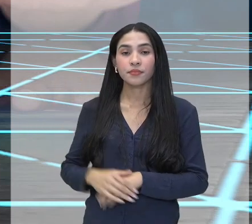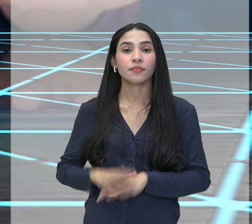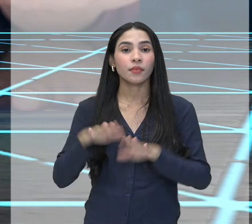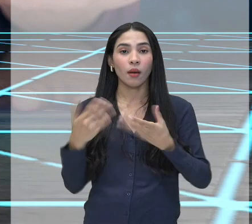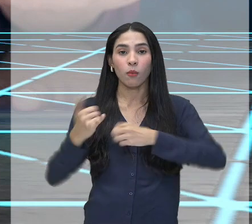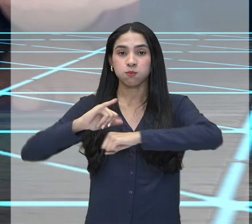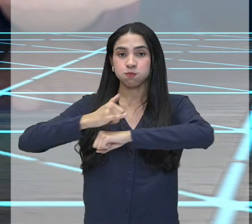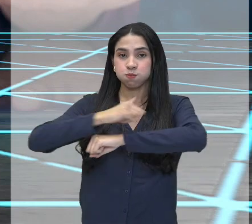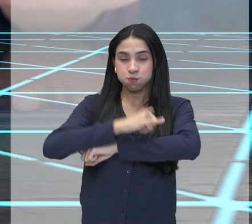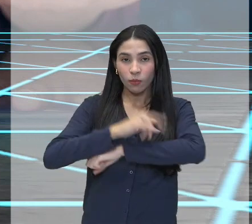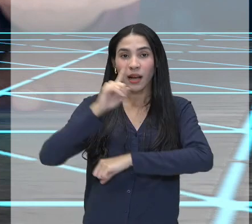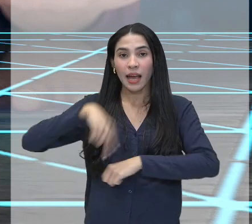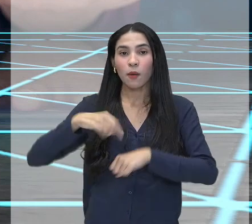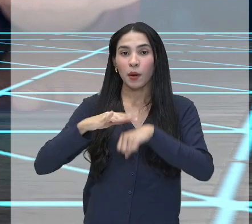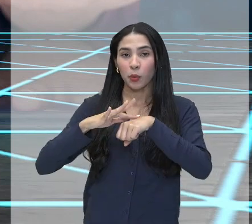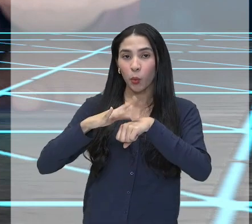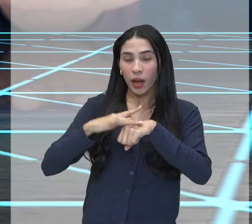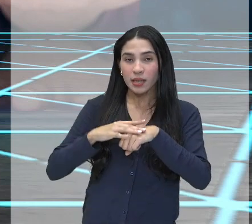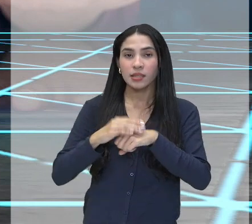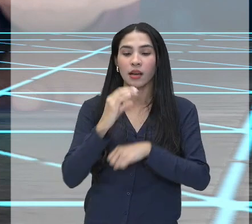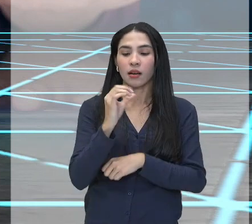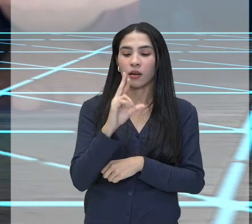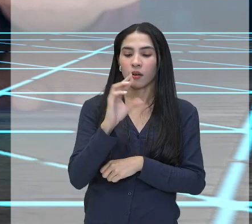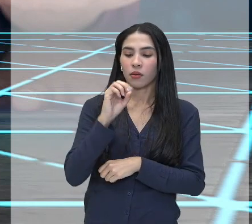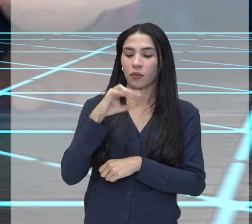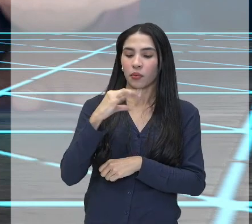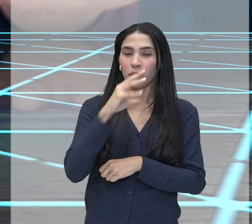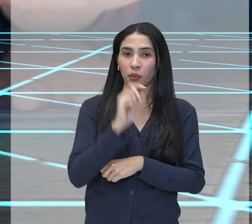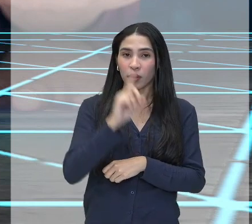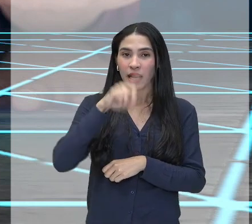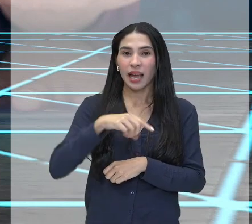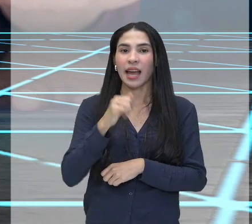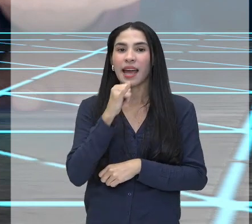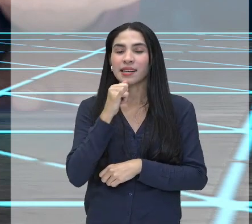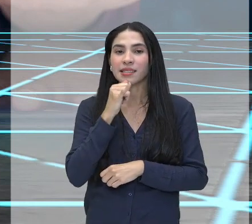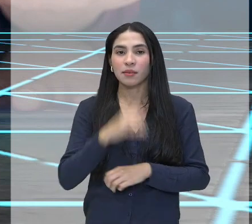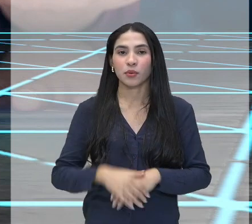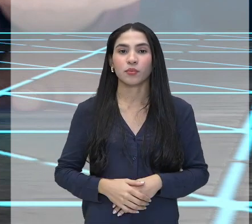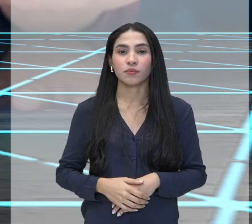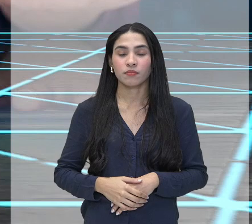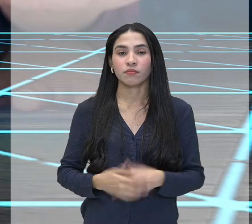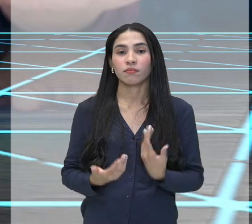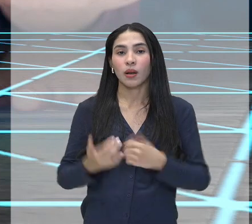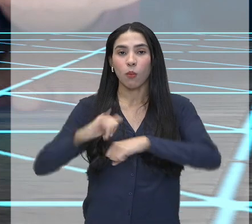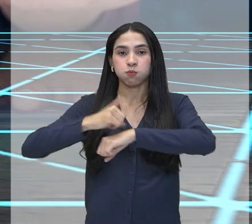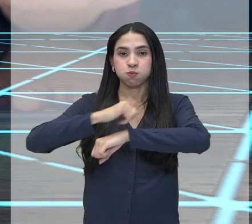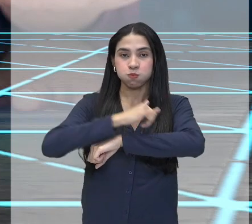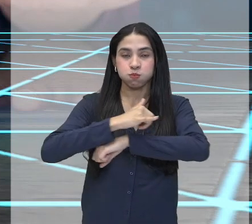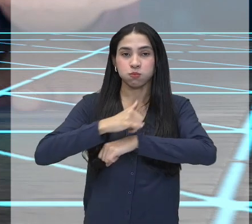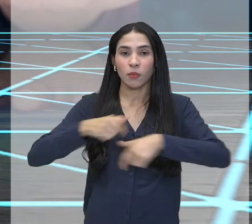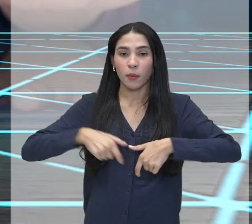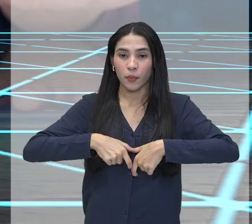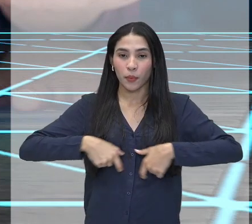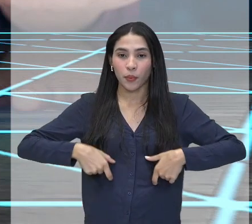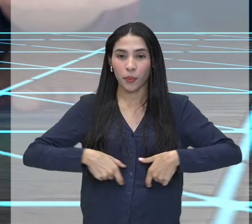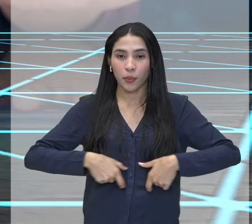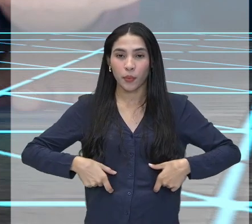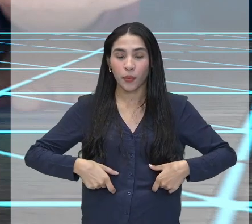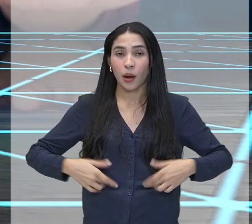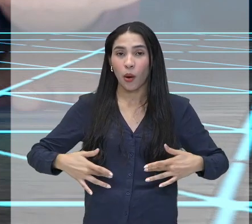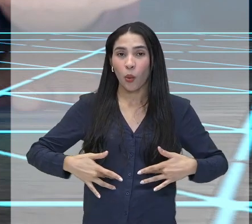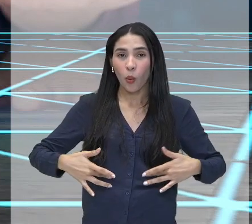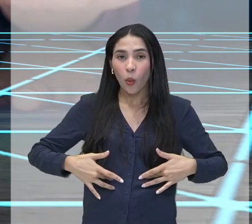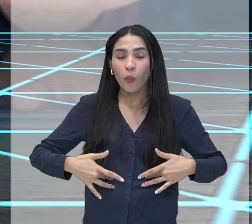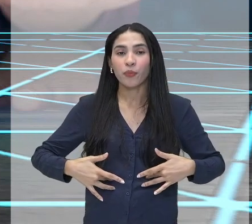doença crônica que tem como característica esse acúmulo excessivo de gordura ali no nosso